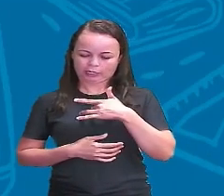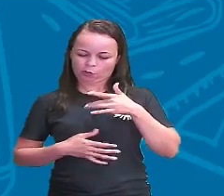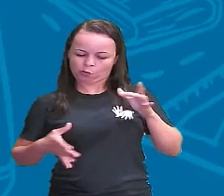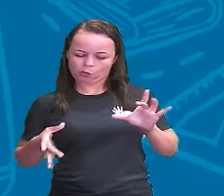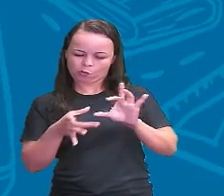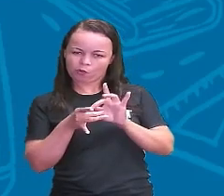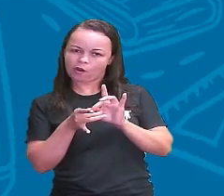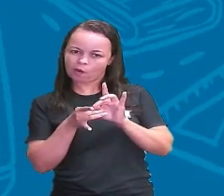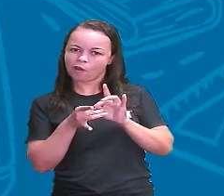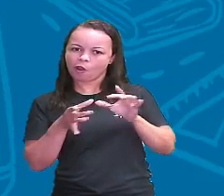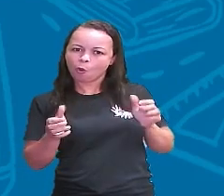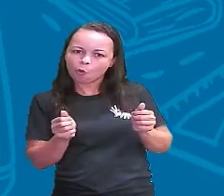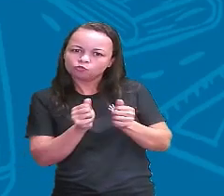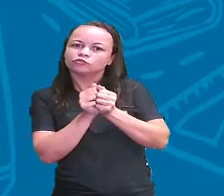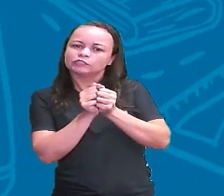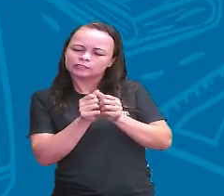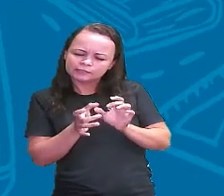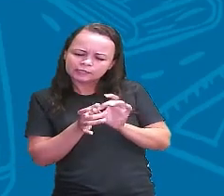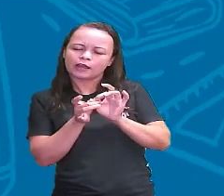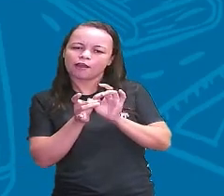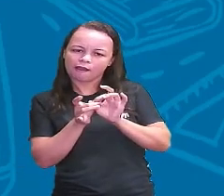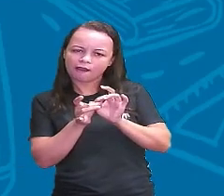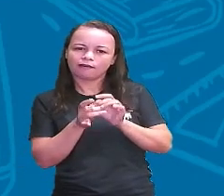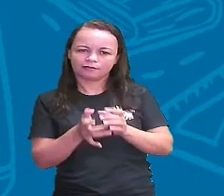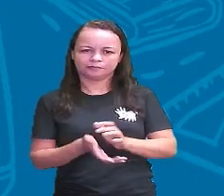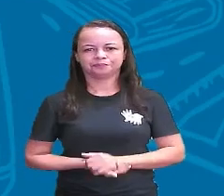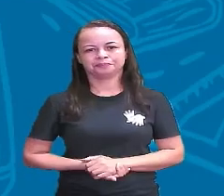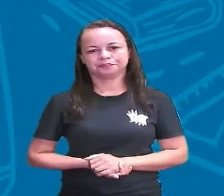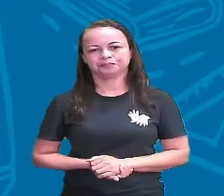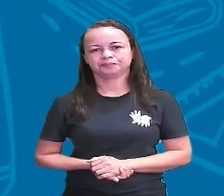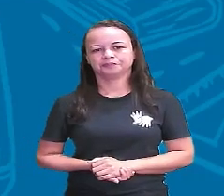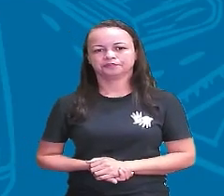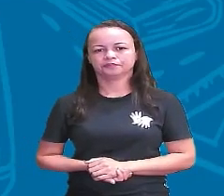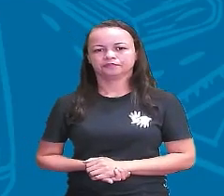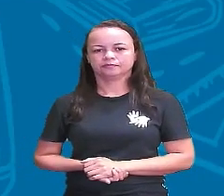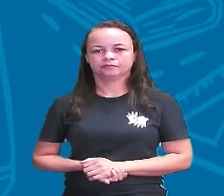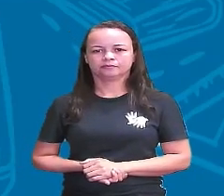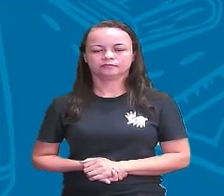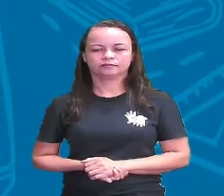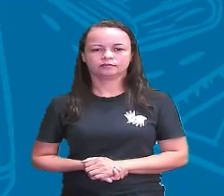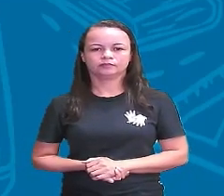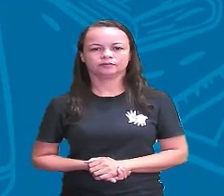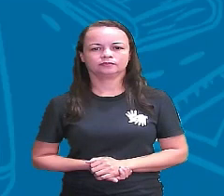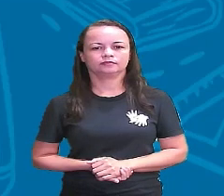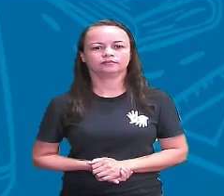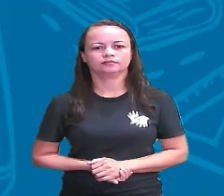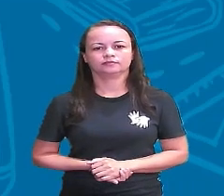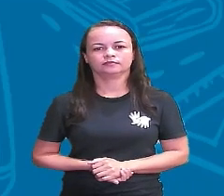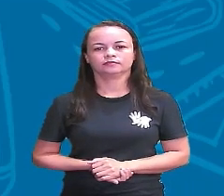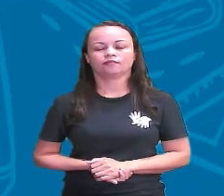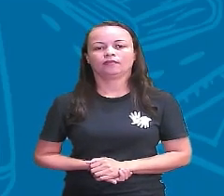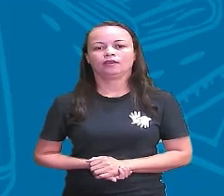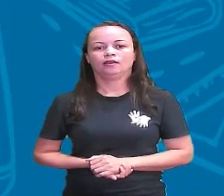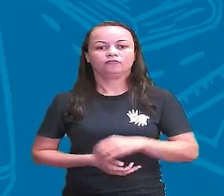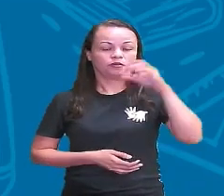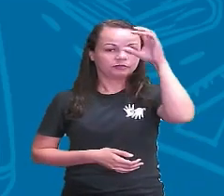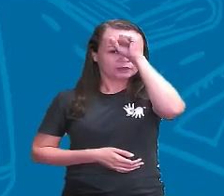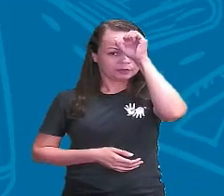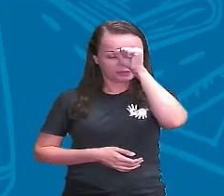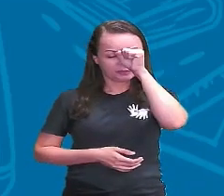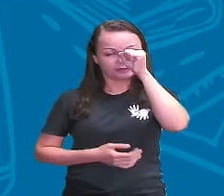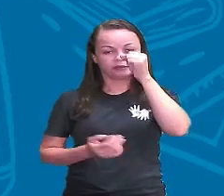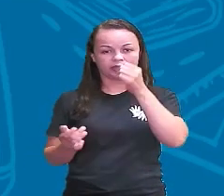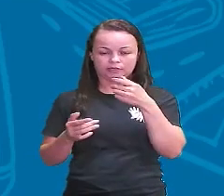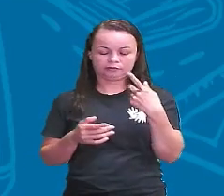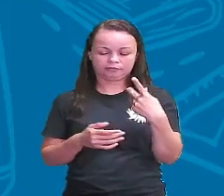são irmãs, elas andam lado a lado, tá certo? Vamos aprender um pouco sobre isso então,